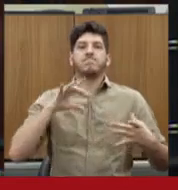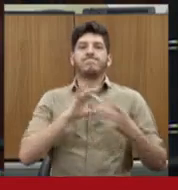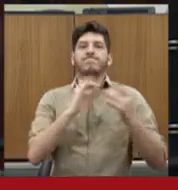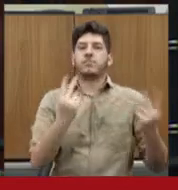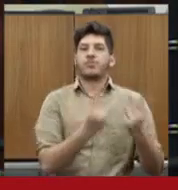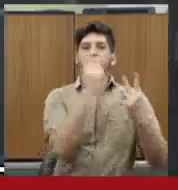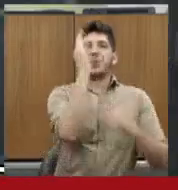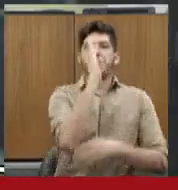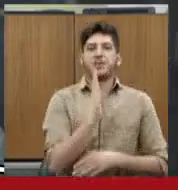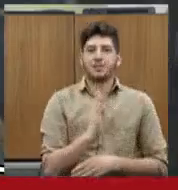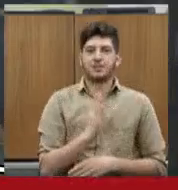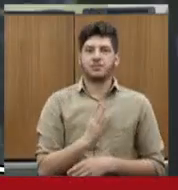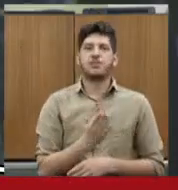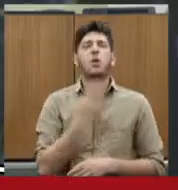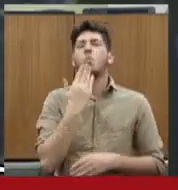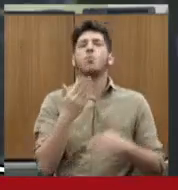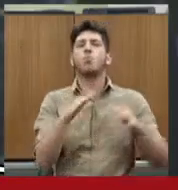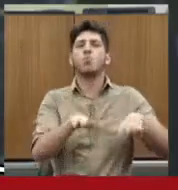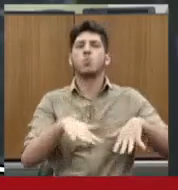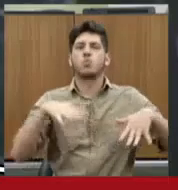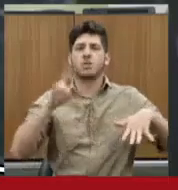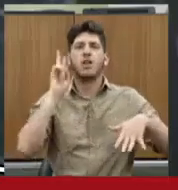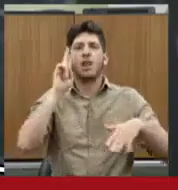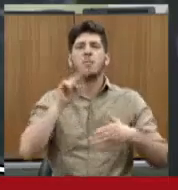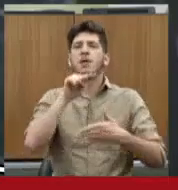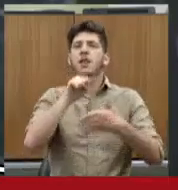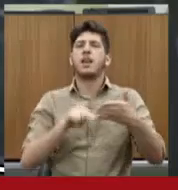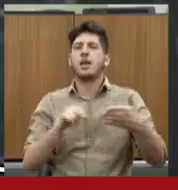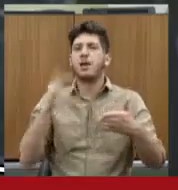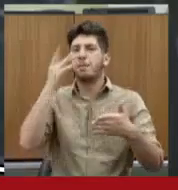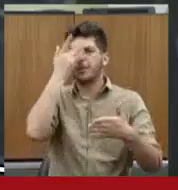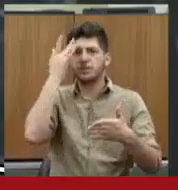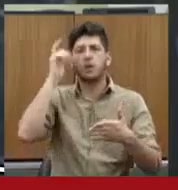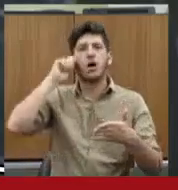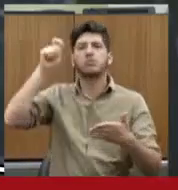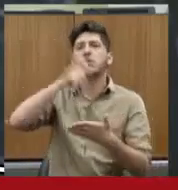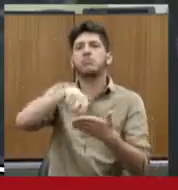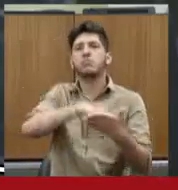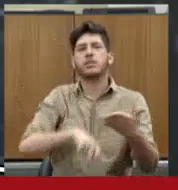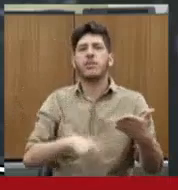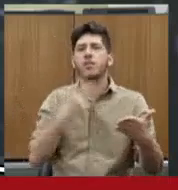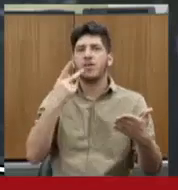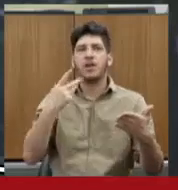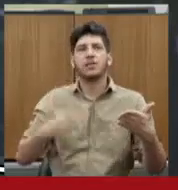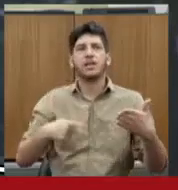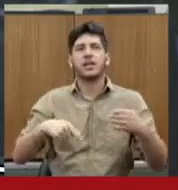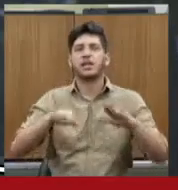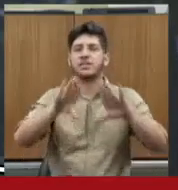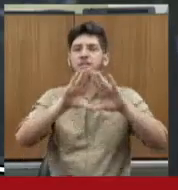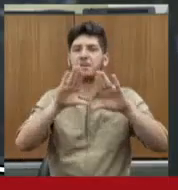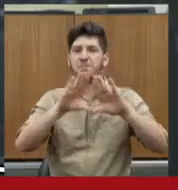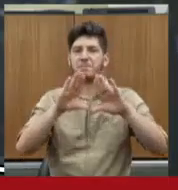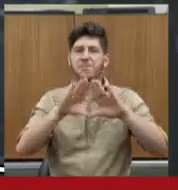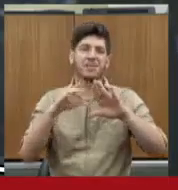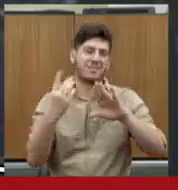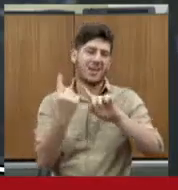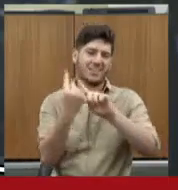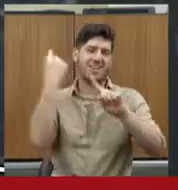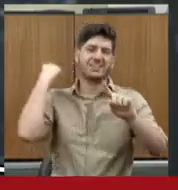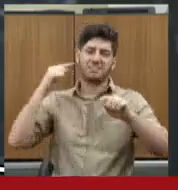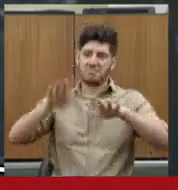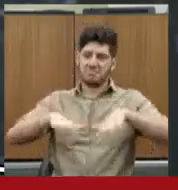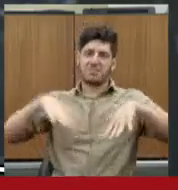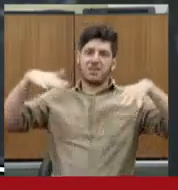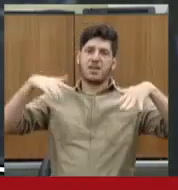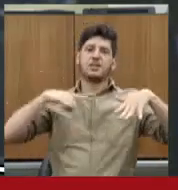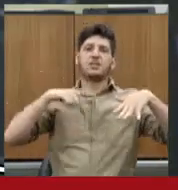Quem eram as assembleias? Eu li uma vez um historiador infeliz que falou que essa Assembleia era, na maioria, composta de